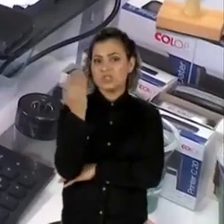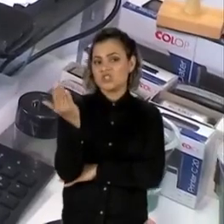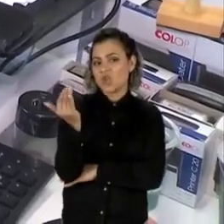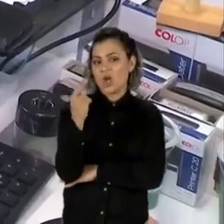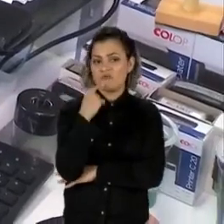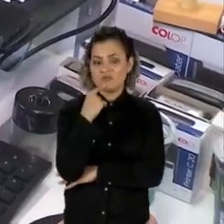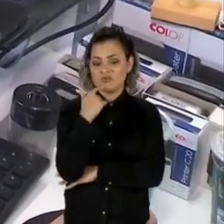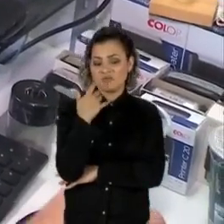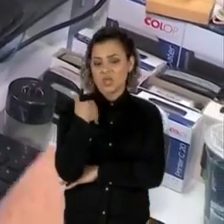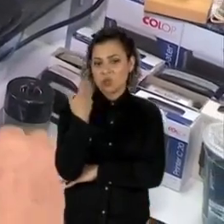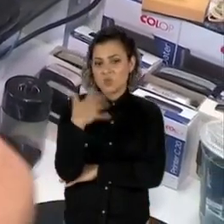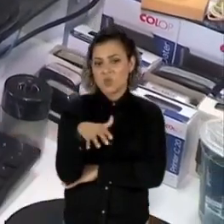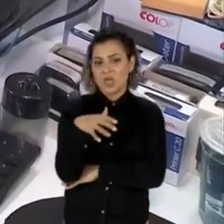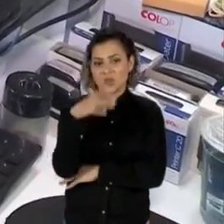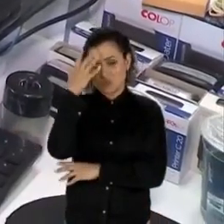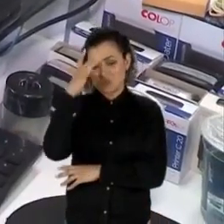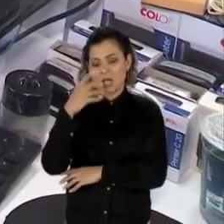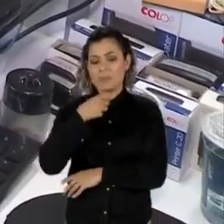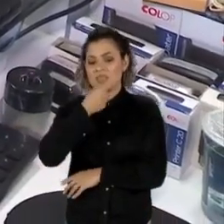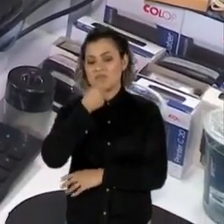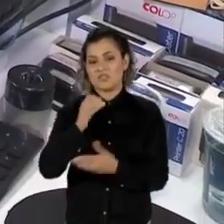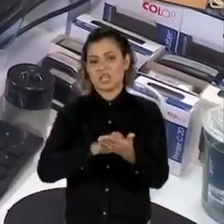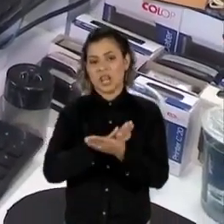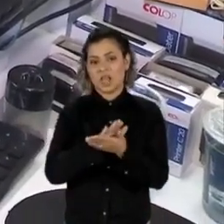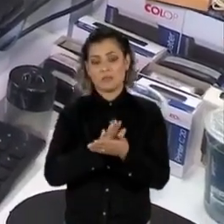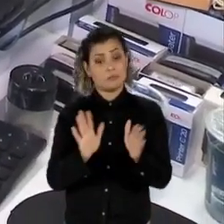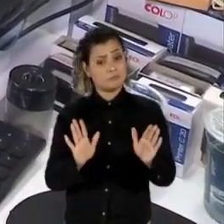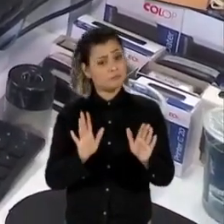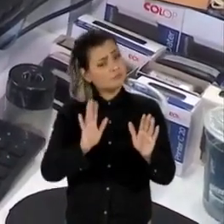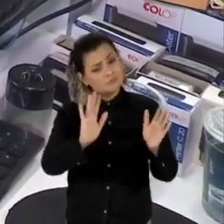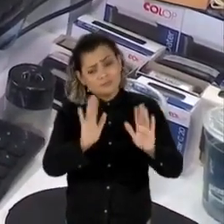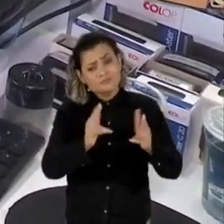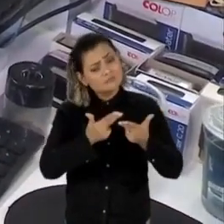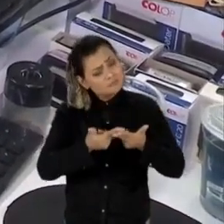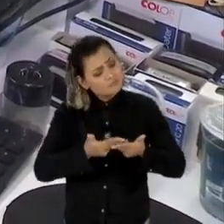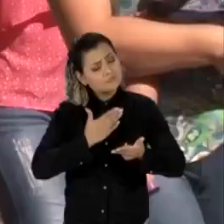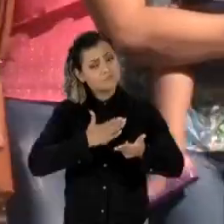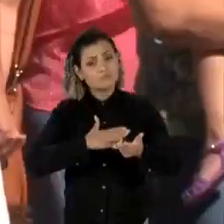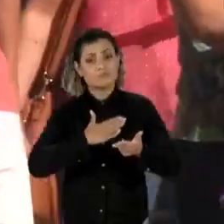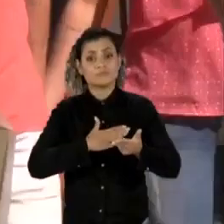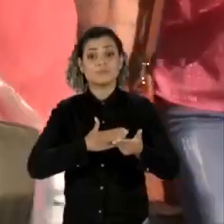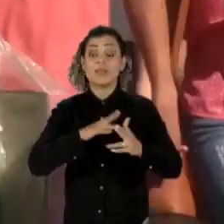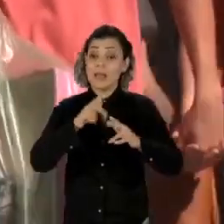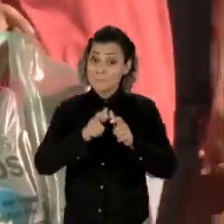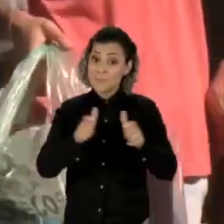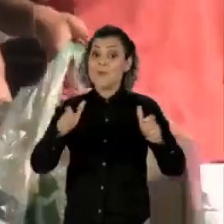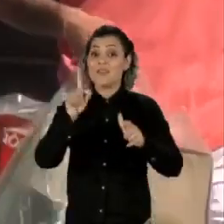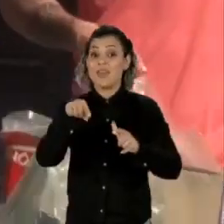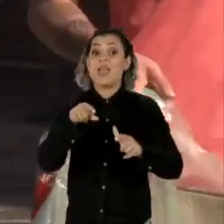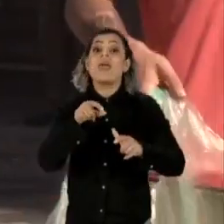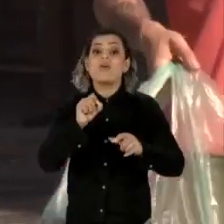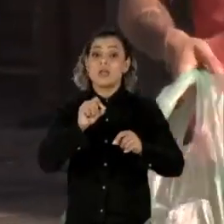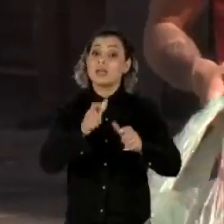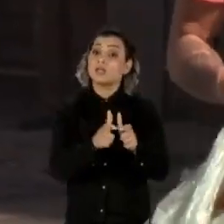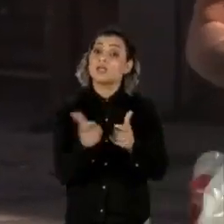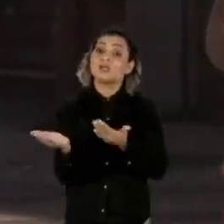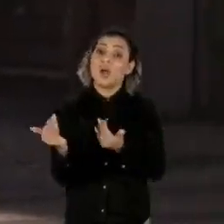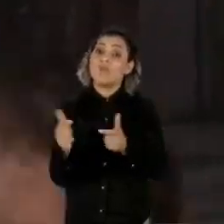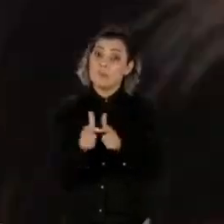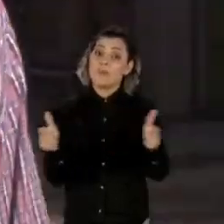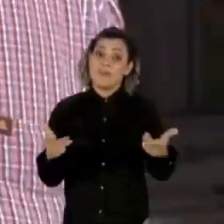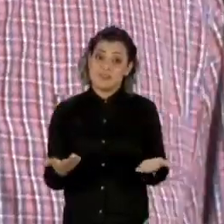então ele não vai saber me entrevistar não sai quase sempre o recrutador é muito maior muito mais jovem muito mais nove